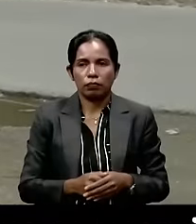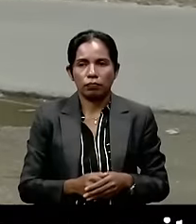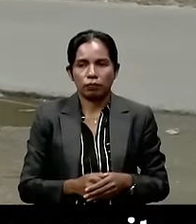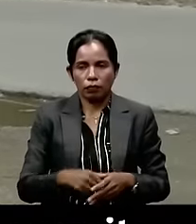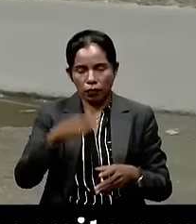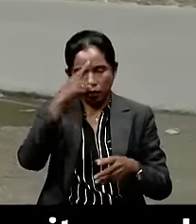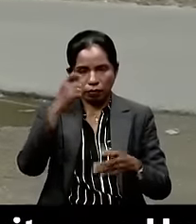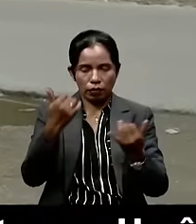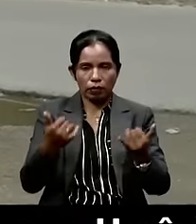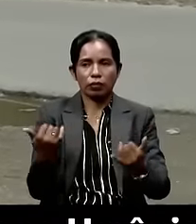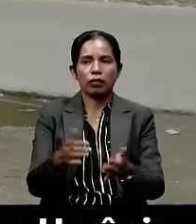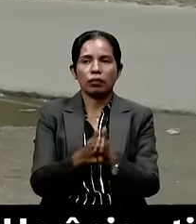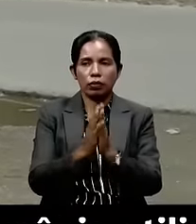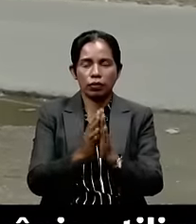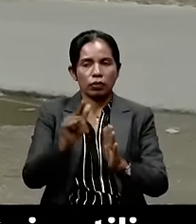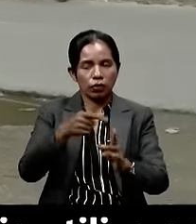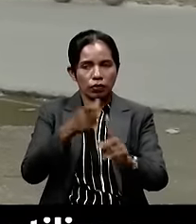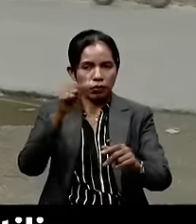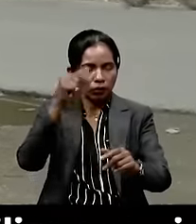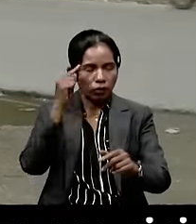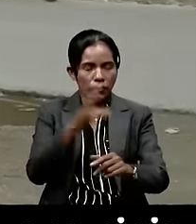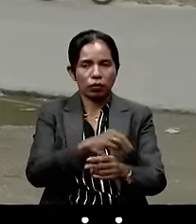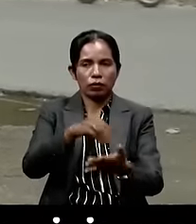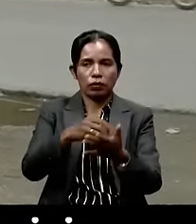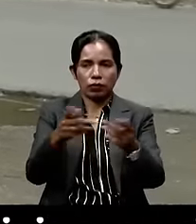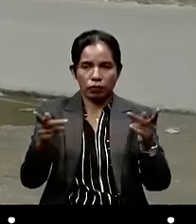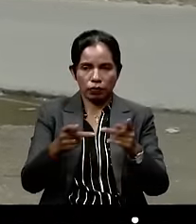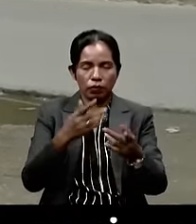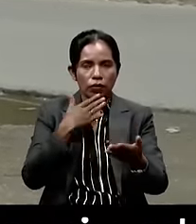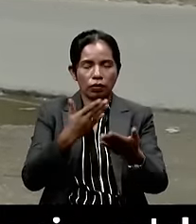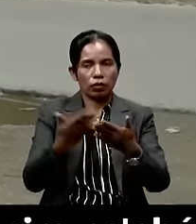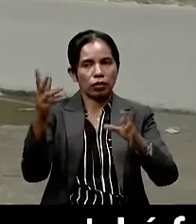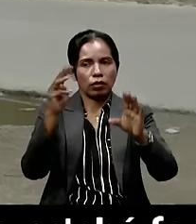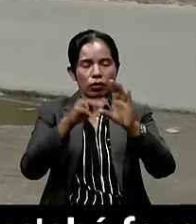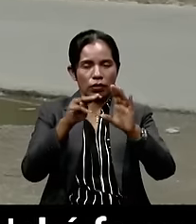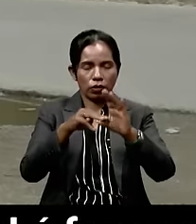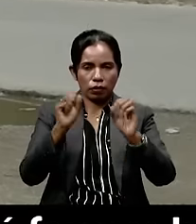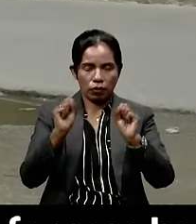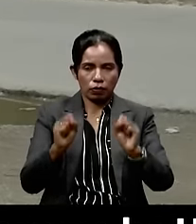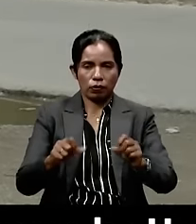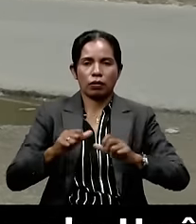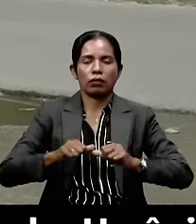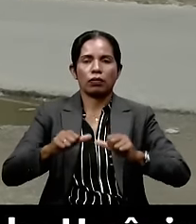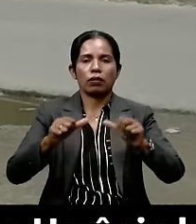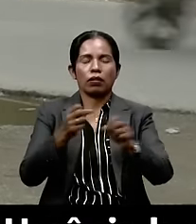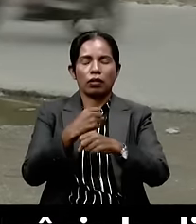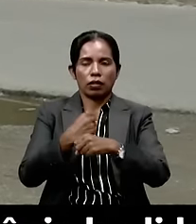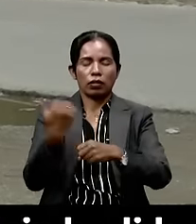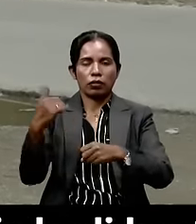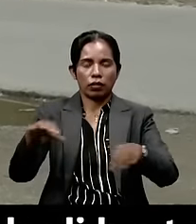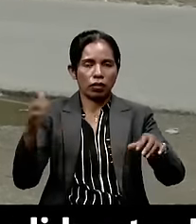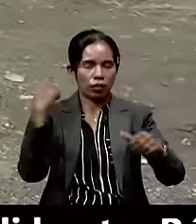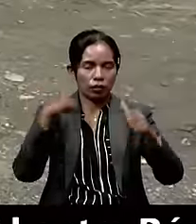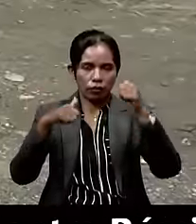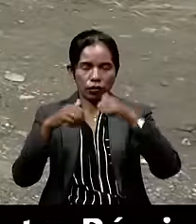Tamba ne, sira husu ba parte governo atau kria fatin negosio ia mercado hodi bele continua halau sirni aktividade